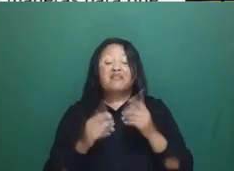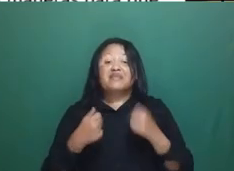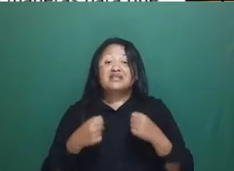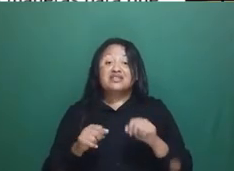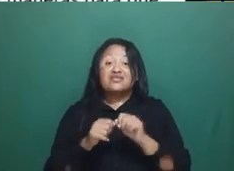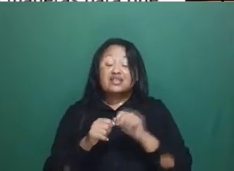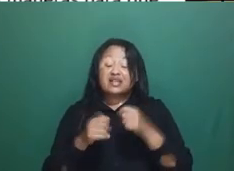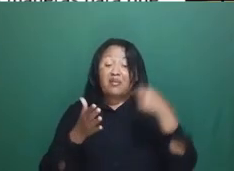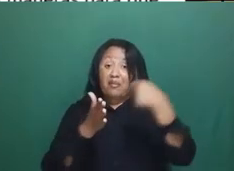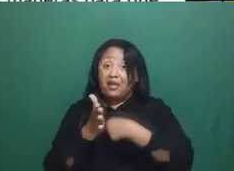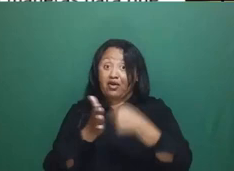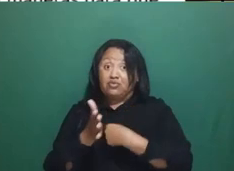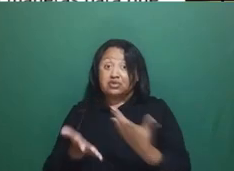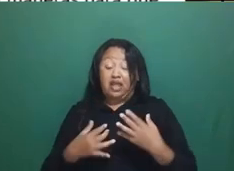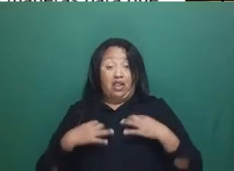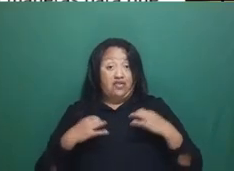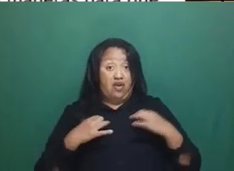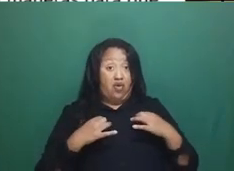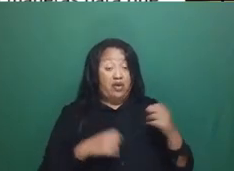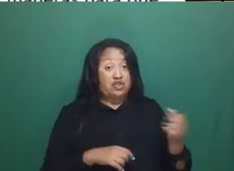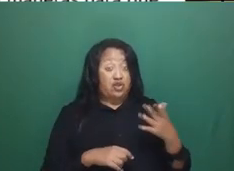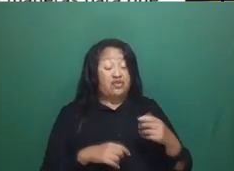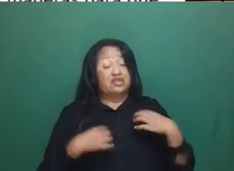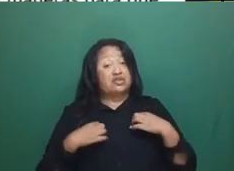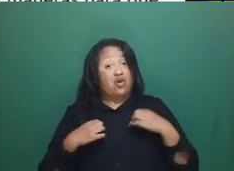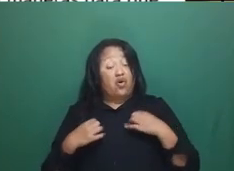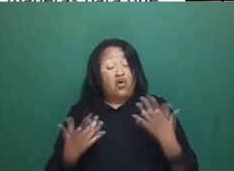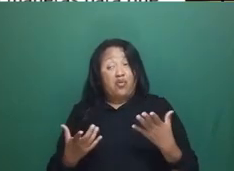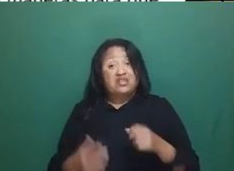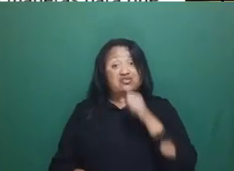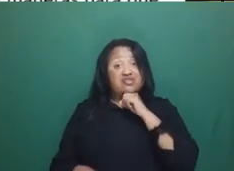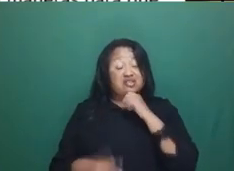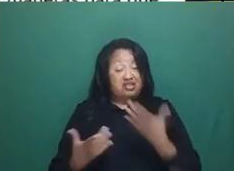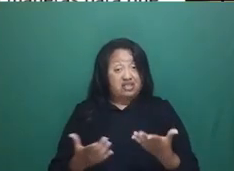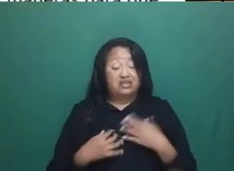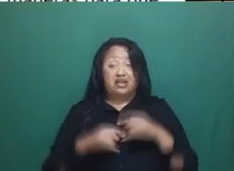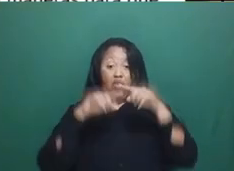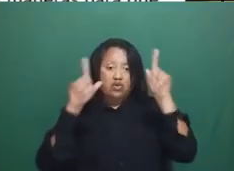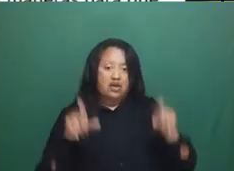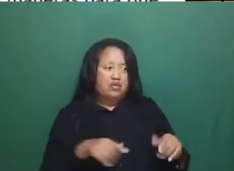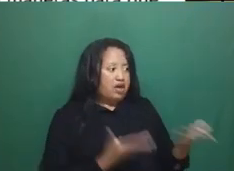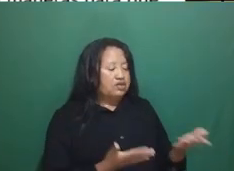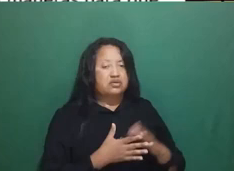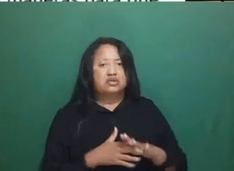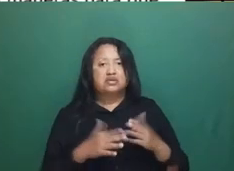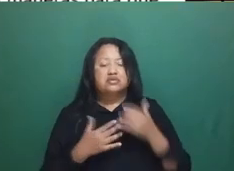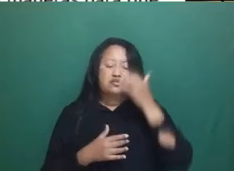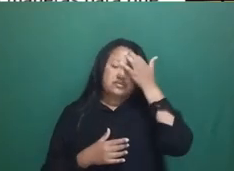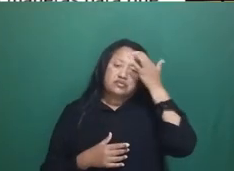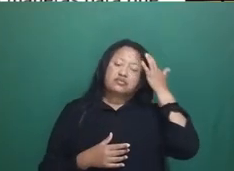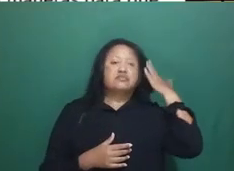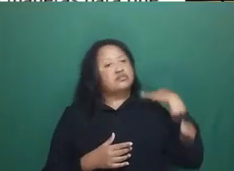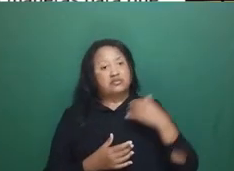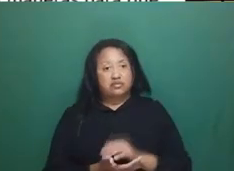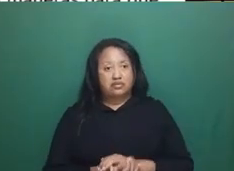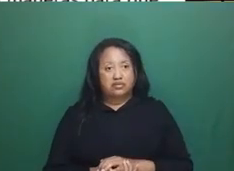perguntas a nossa roupa nova a nossa armário a nossas roupas velhas e descentral assim maneiras